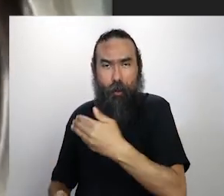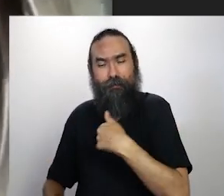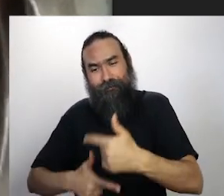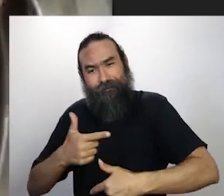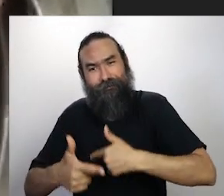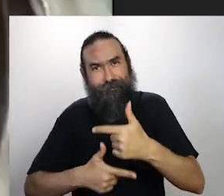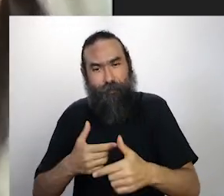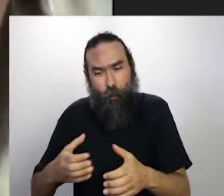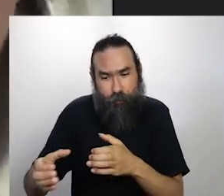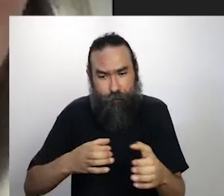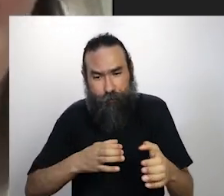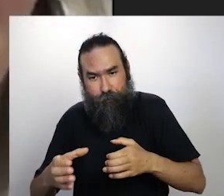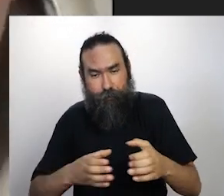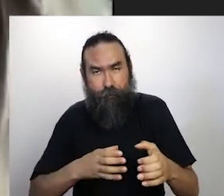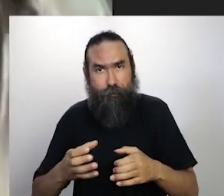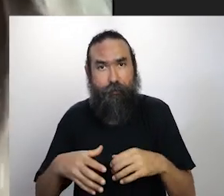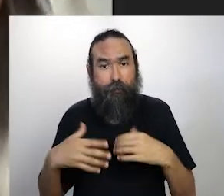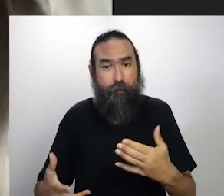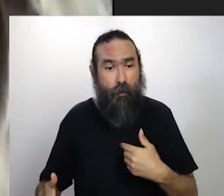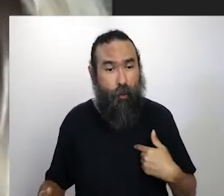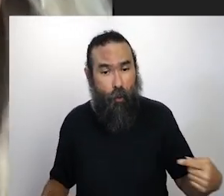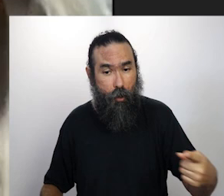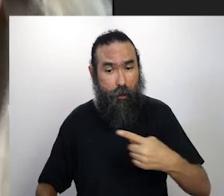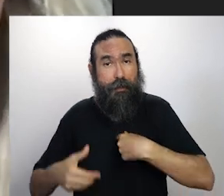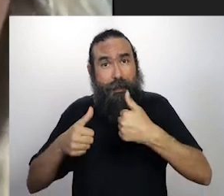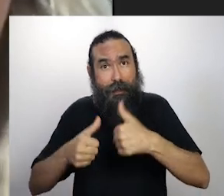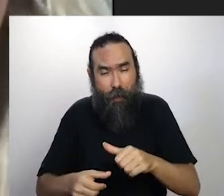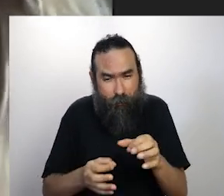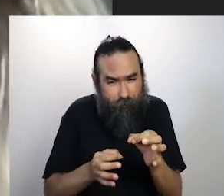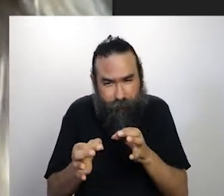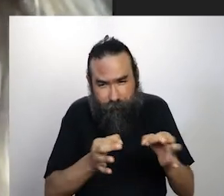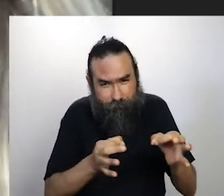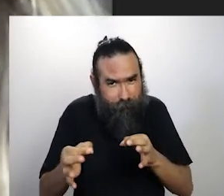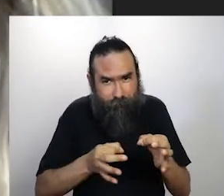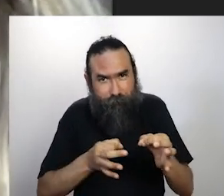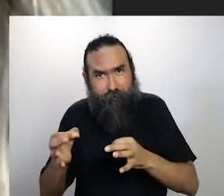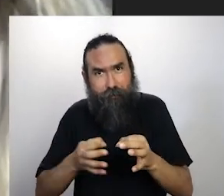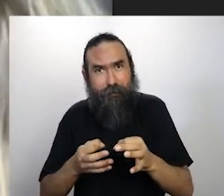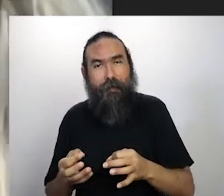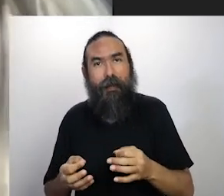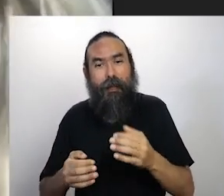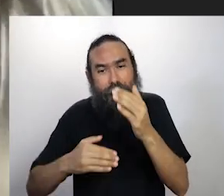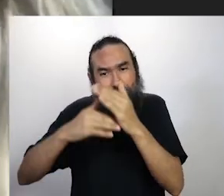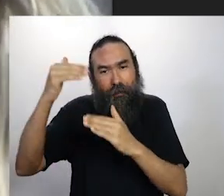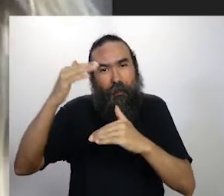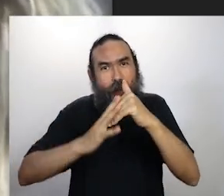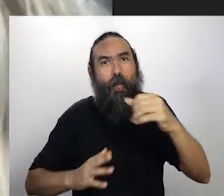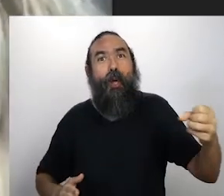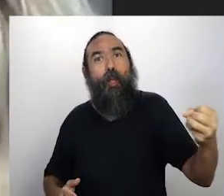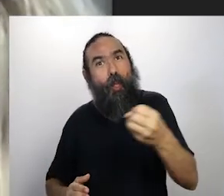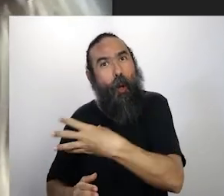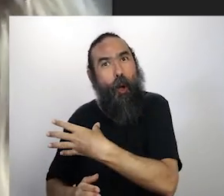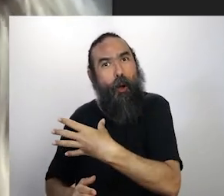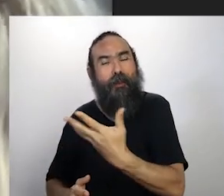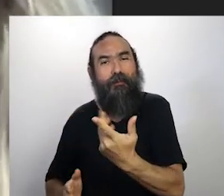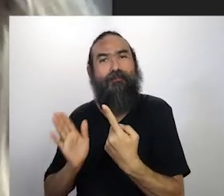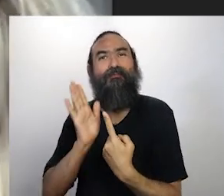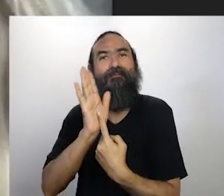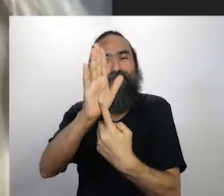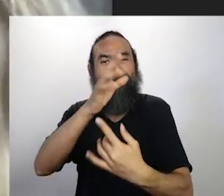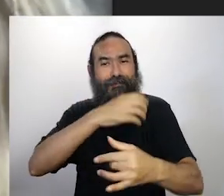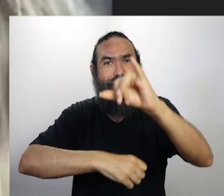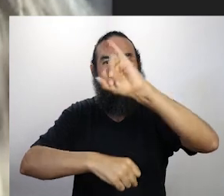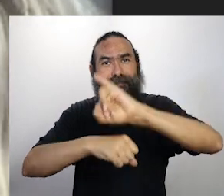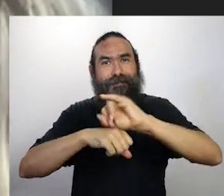são repositórios livres, então a gente está passando essas, vamos dizer assim, essa metodologia, essa prática de